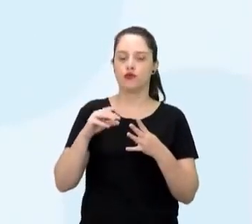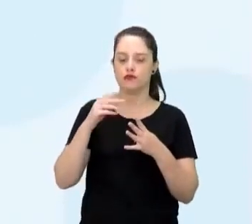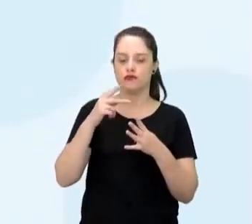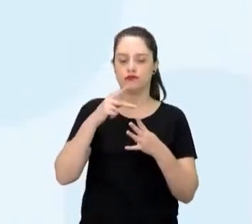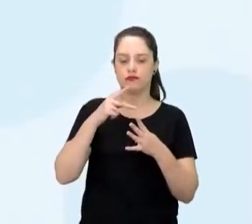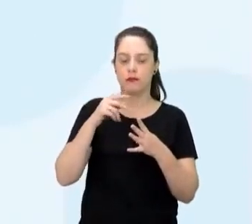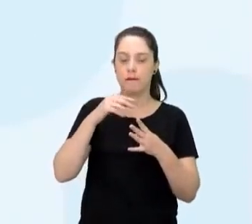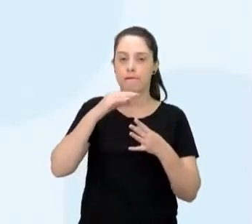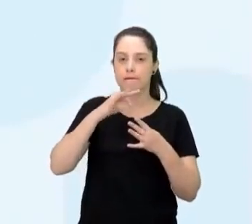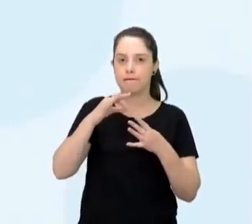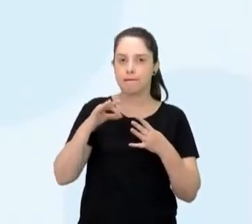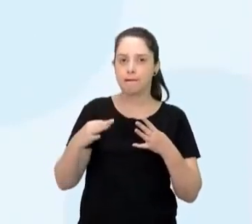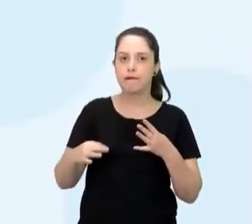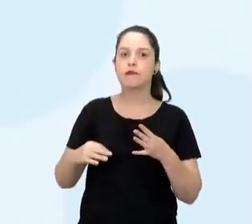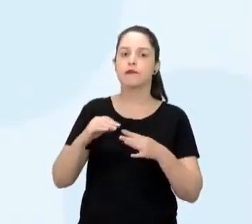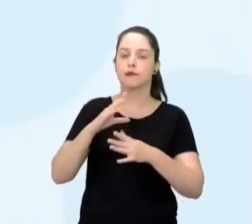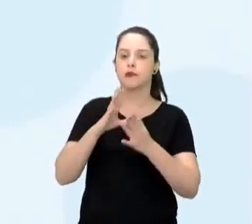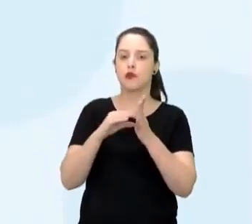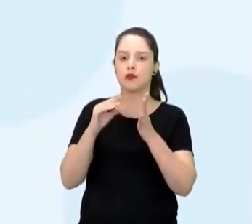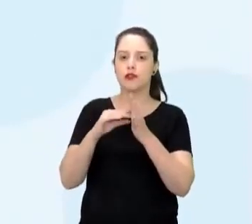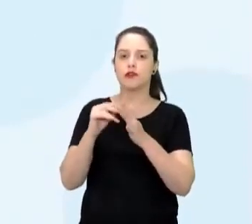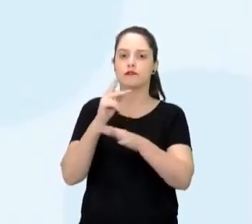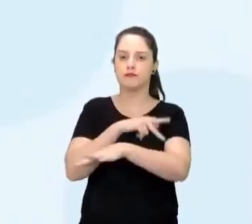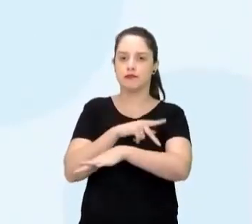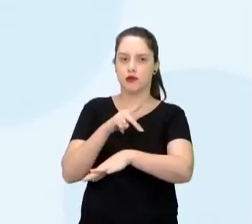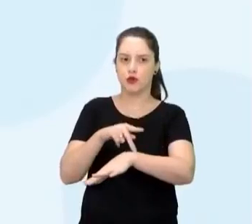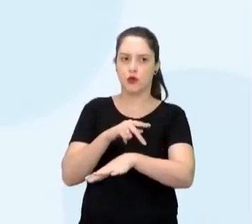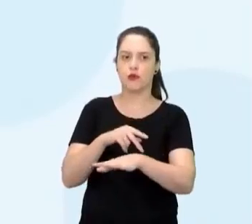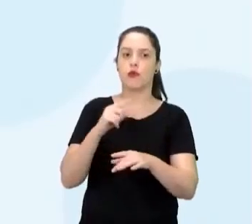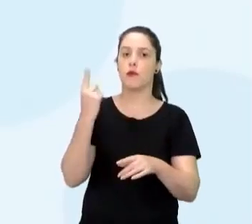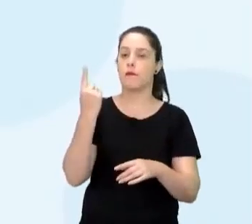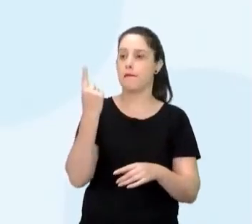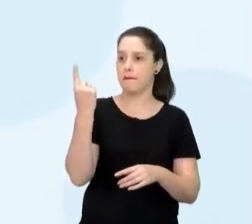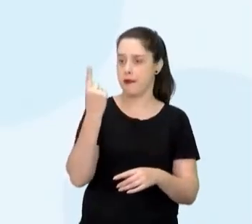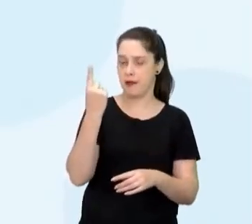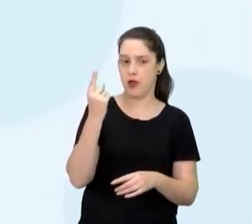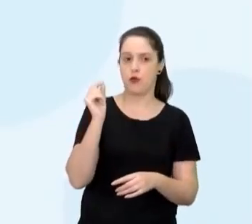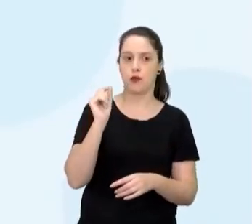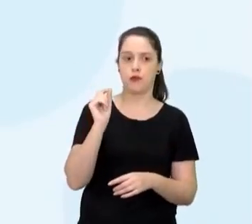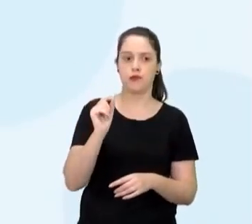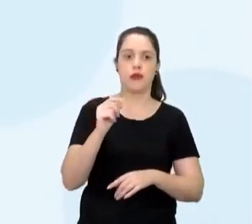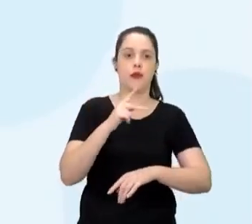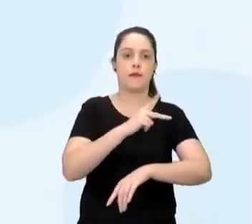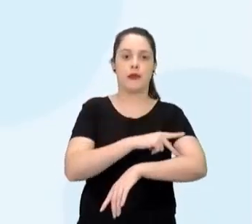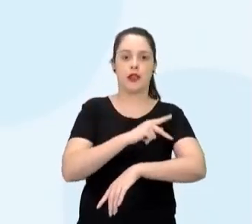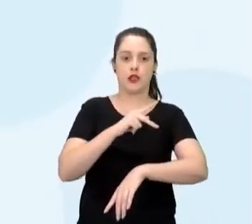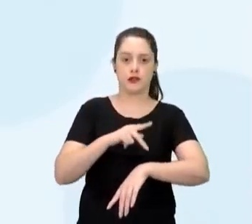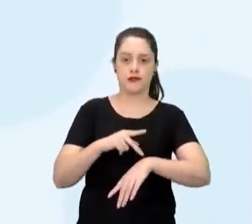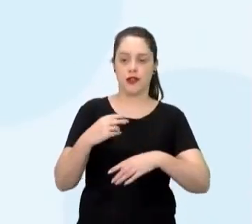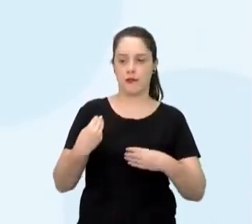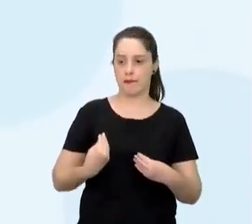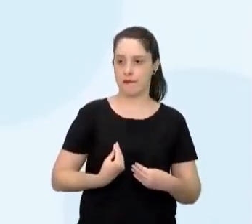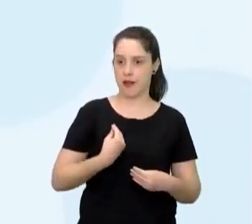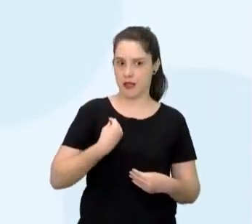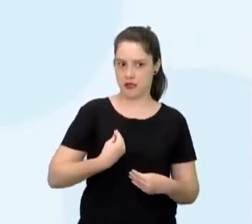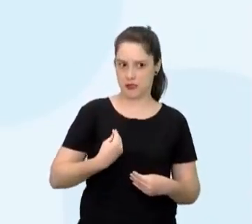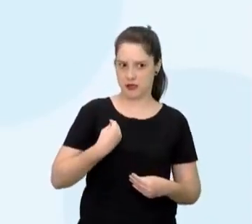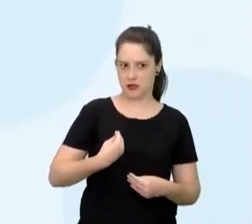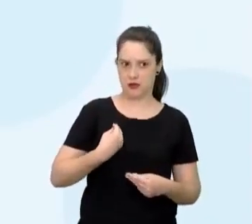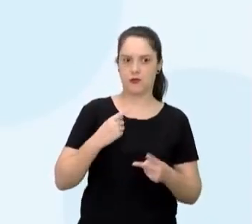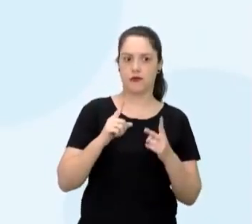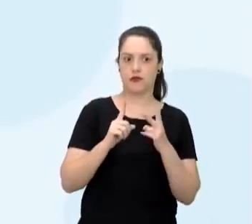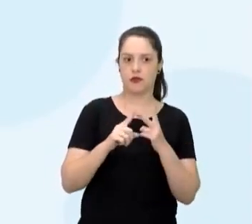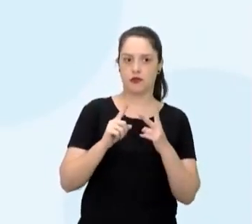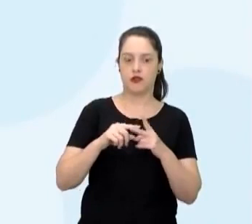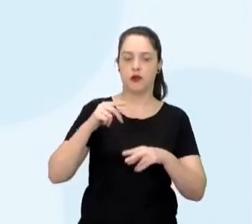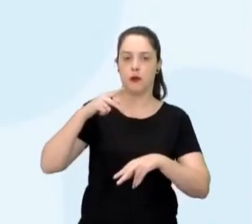modelo pedagógico aí do programa do ensino integral. O primeiro princípio, pedagogia da presença. O